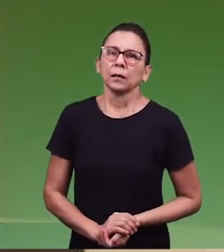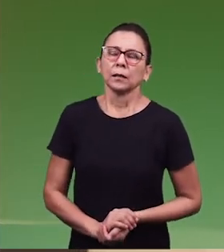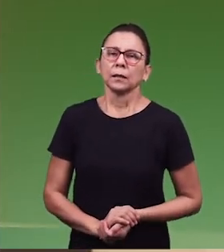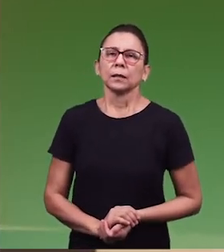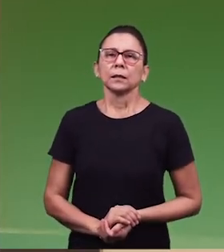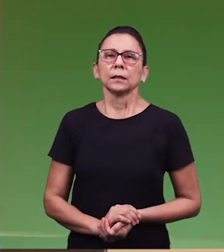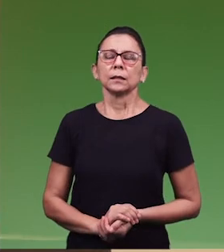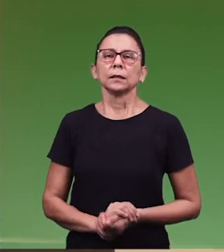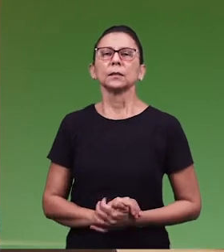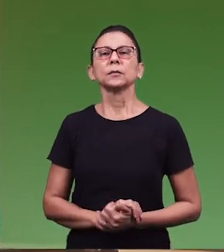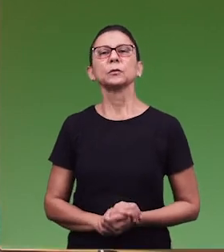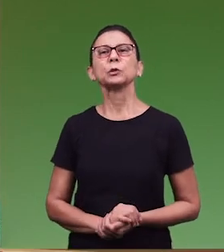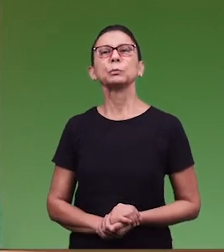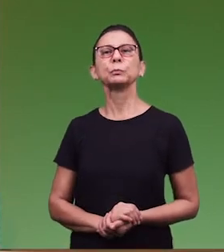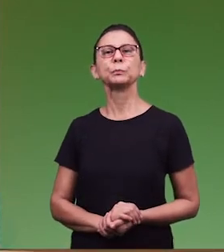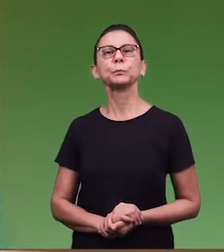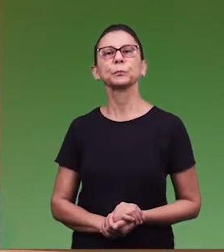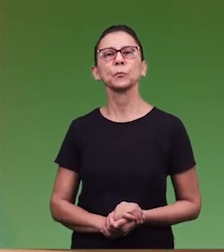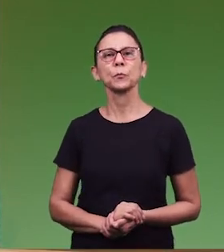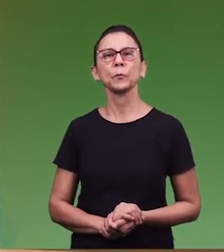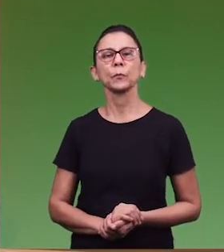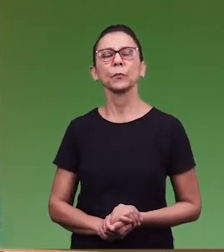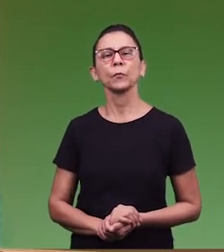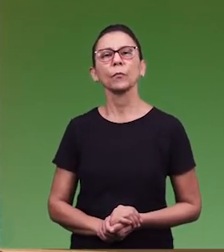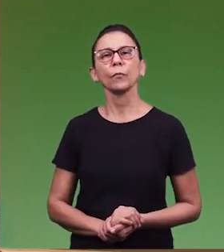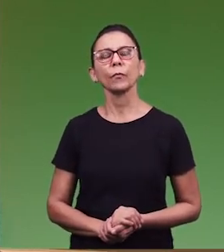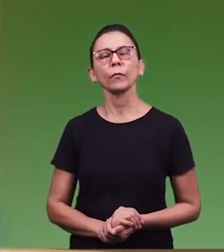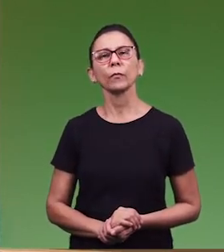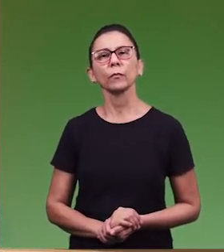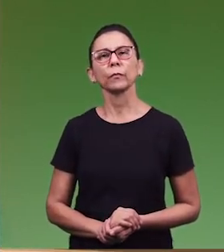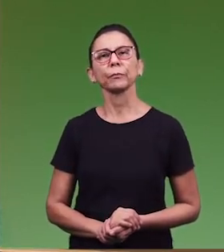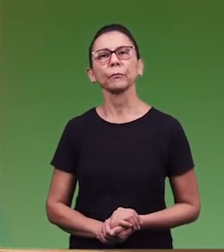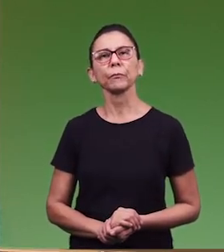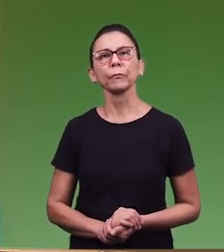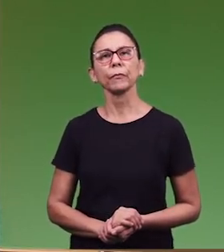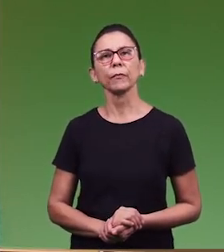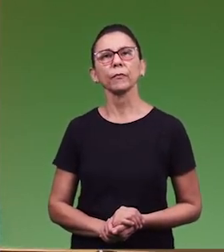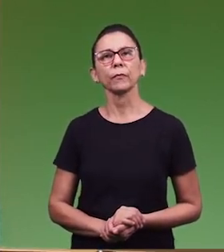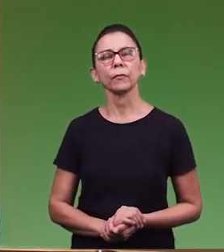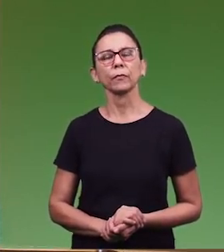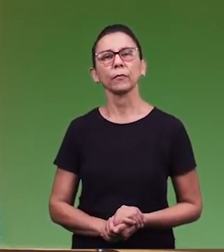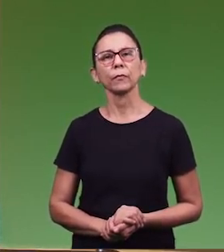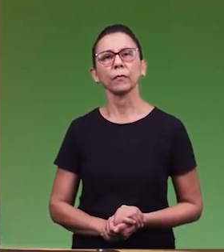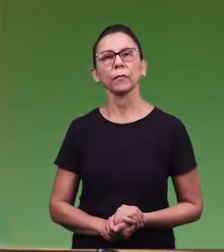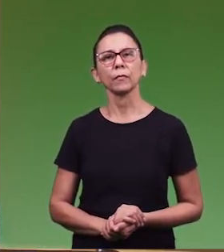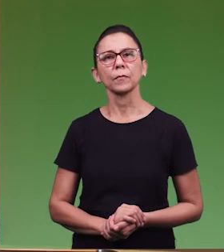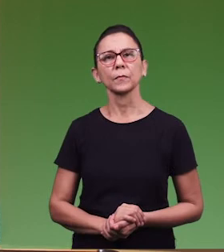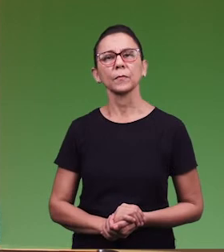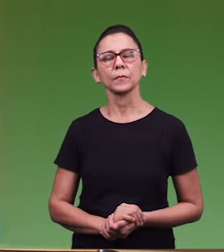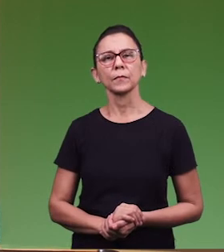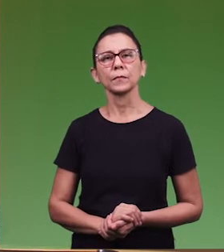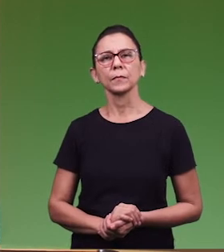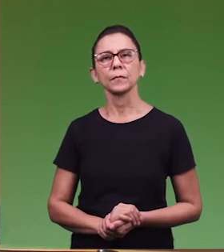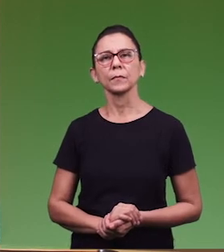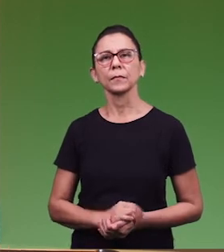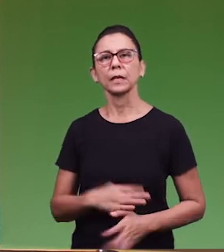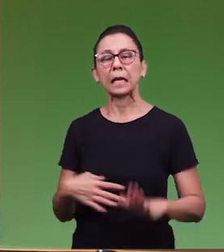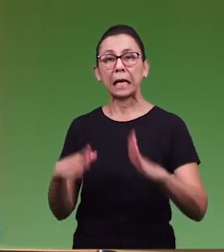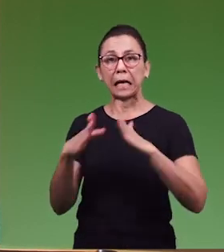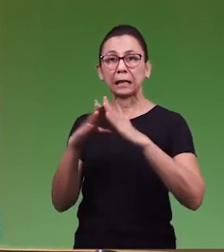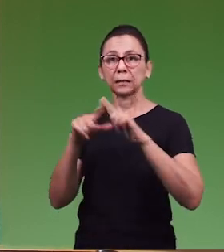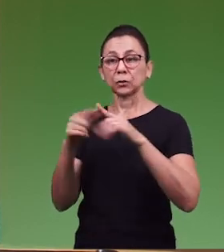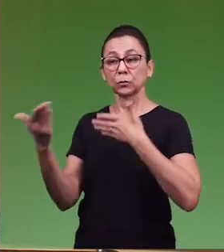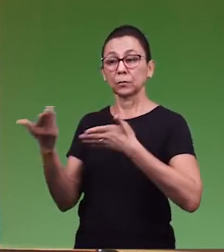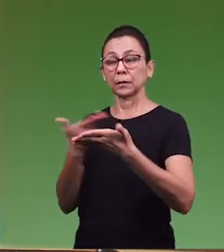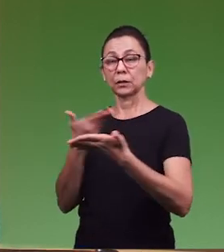que marcava a forma como a igreja compartilhava os recursos da graça. E essa palavra